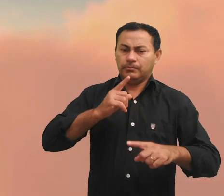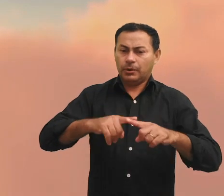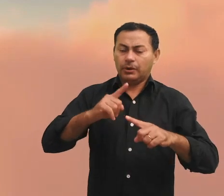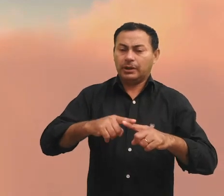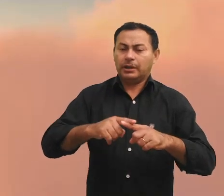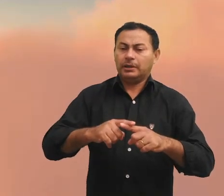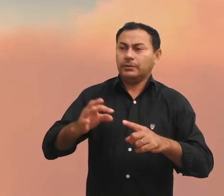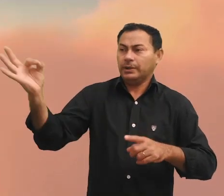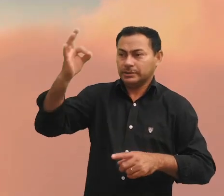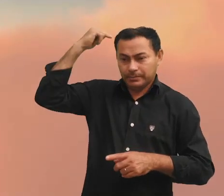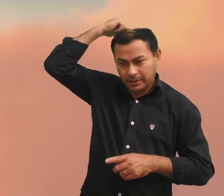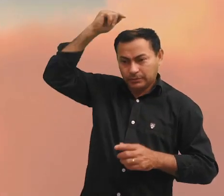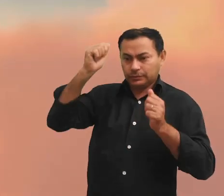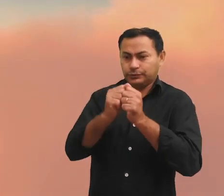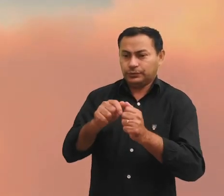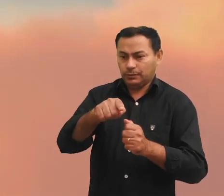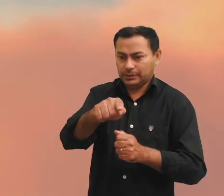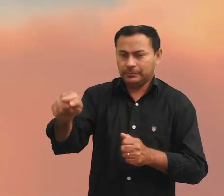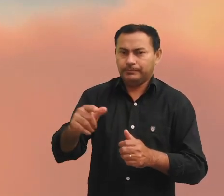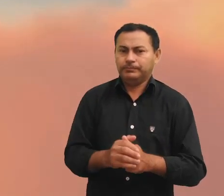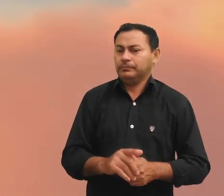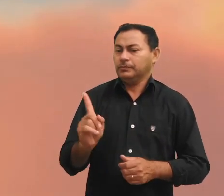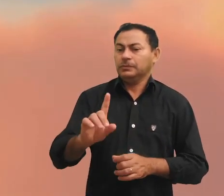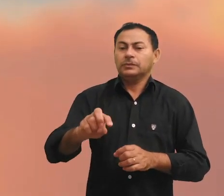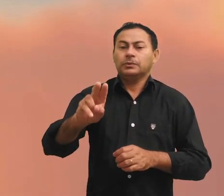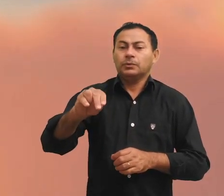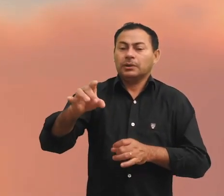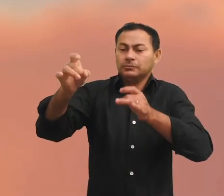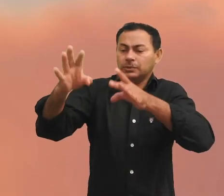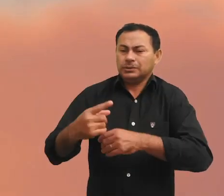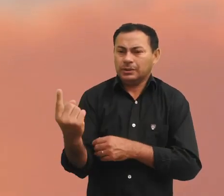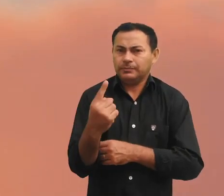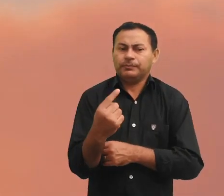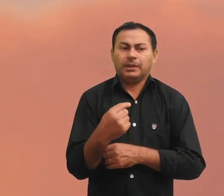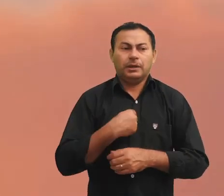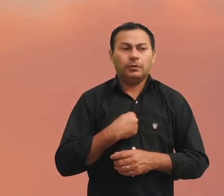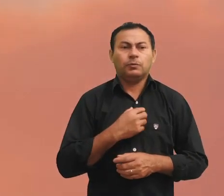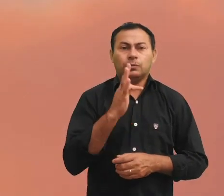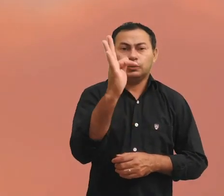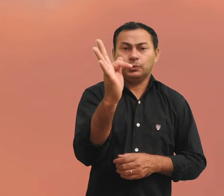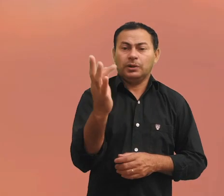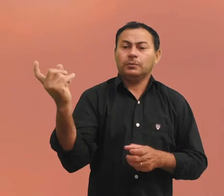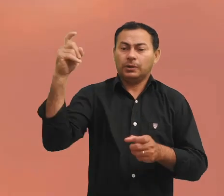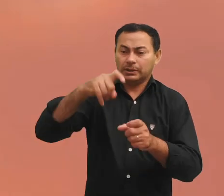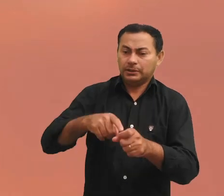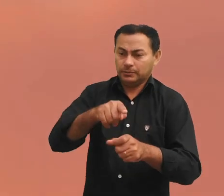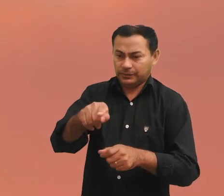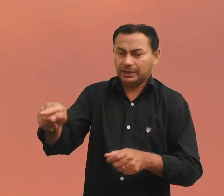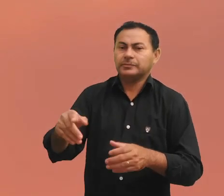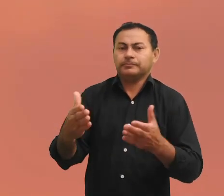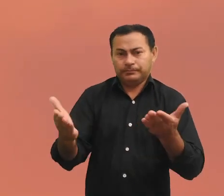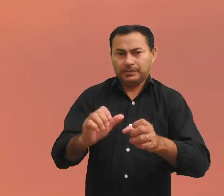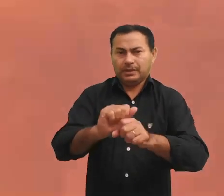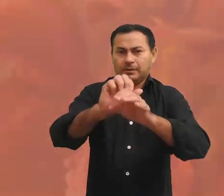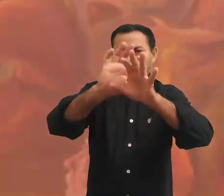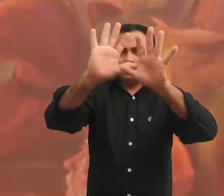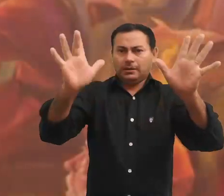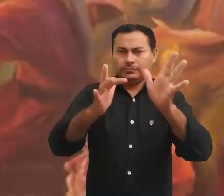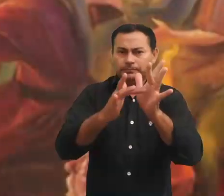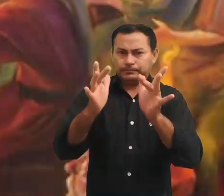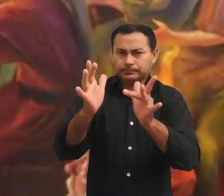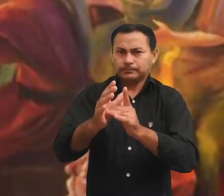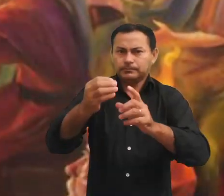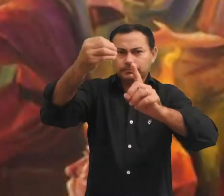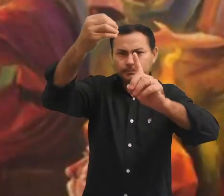conhecem, pois ele vive com vocês e estará em vocês. Não os deixarei órfãos, voltarei para vocês.